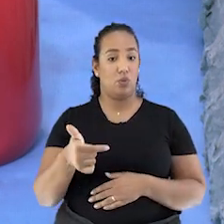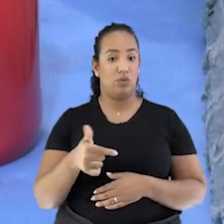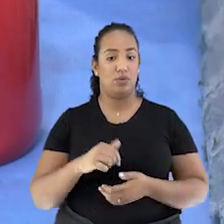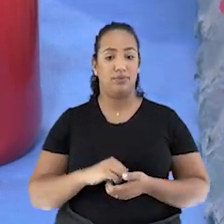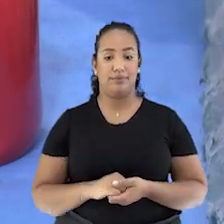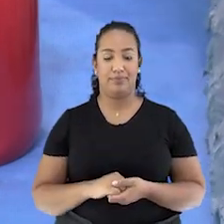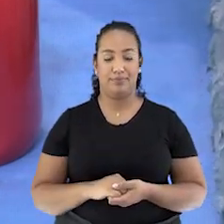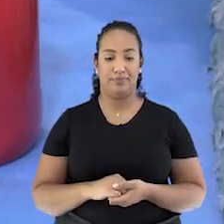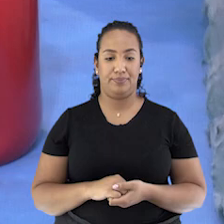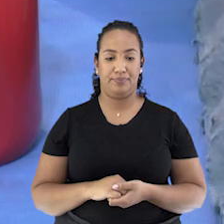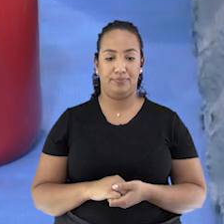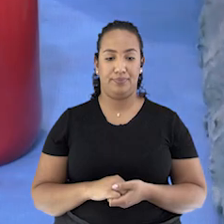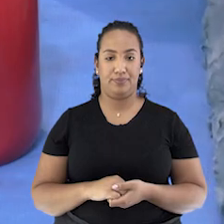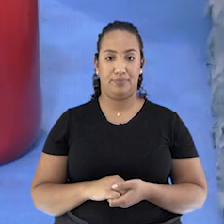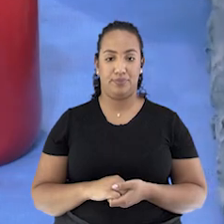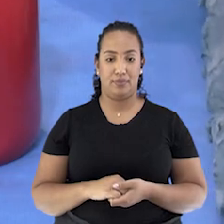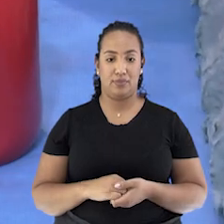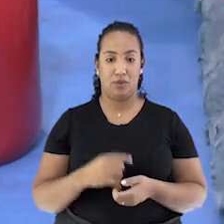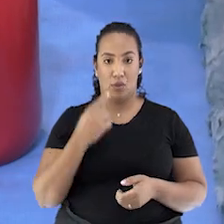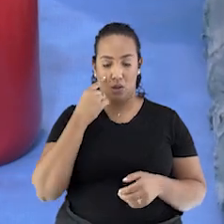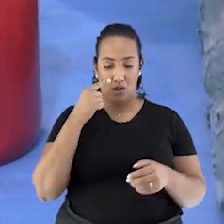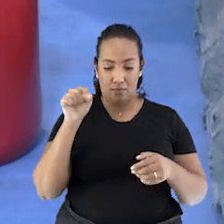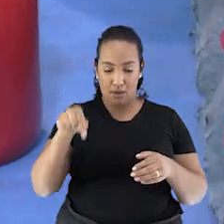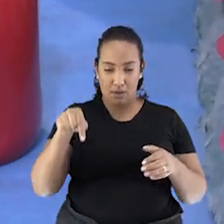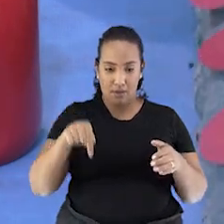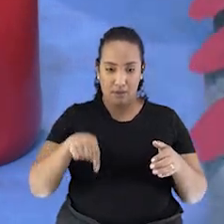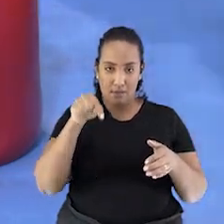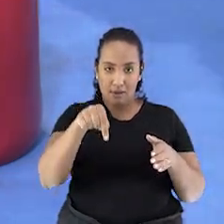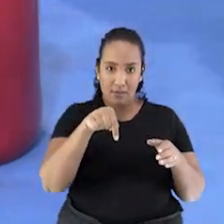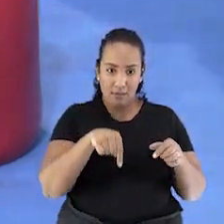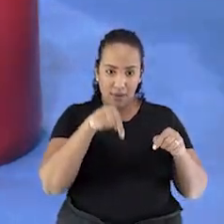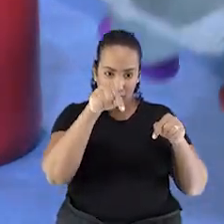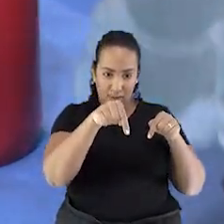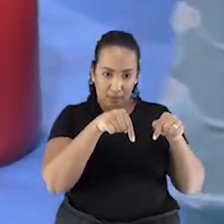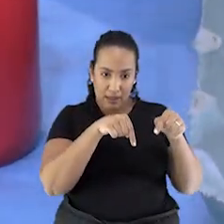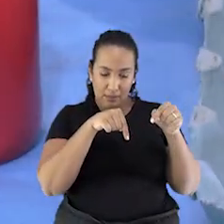a mesma cartela e utilizar o outro lado.